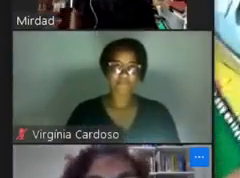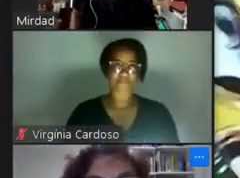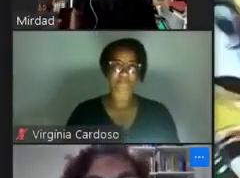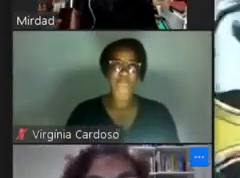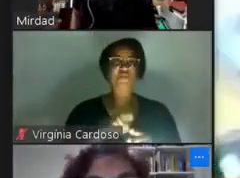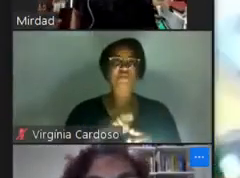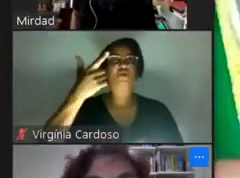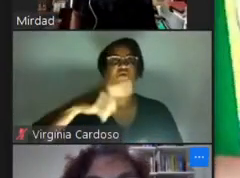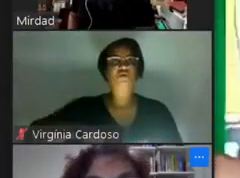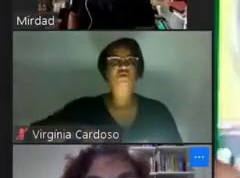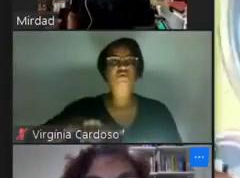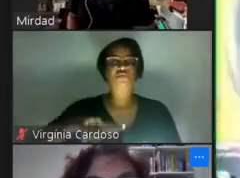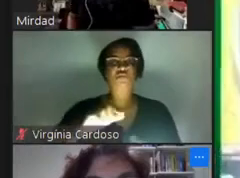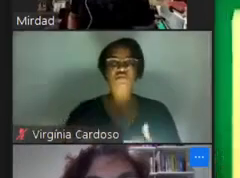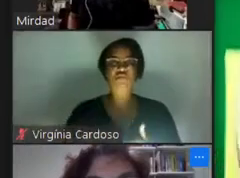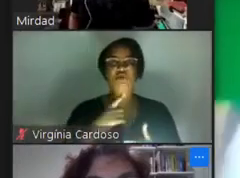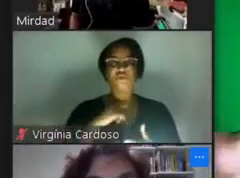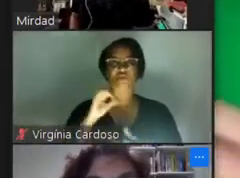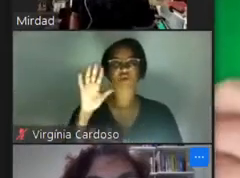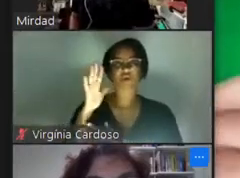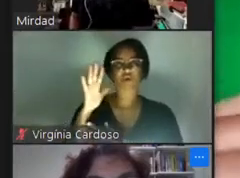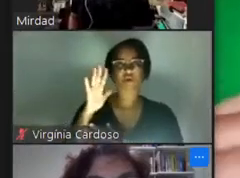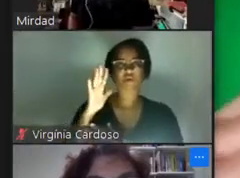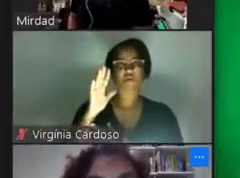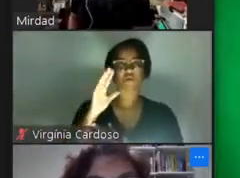Eu lancei o Espelho dos Girassóis.